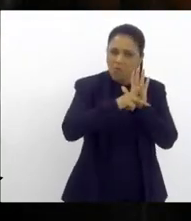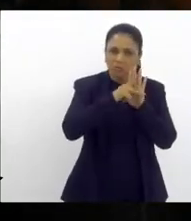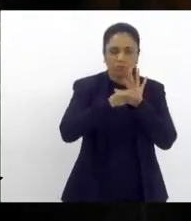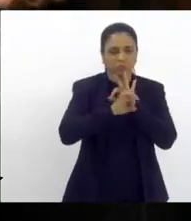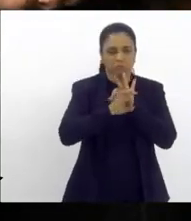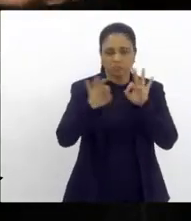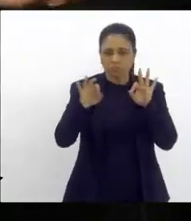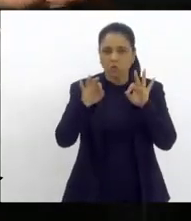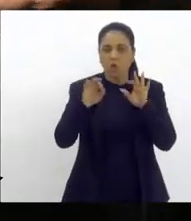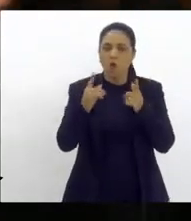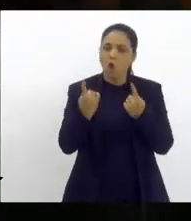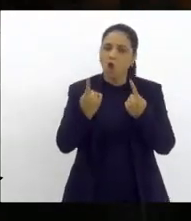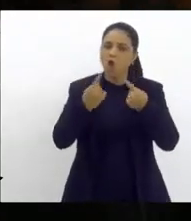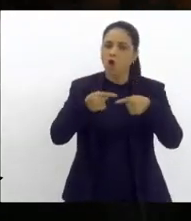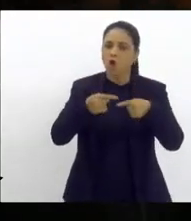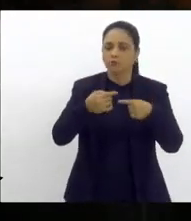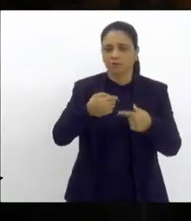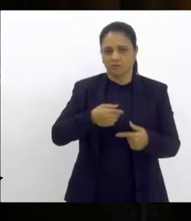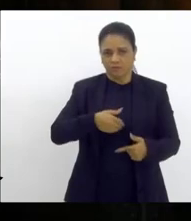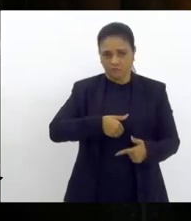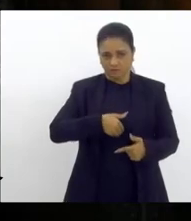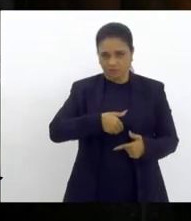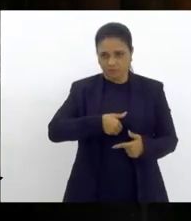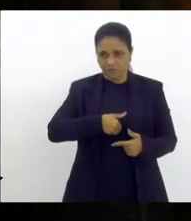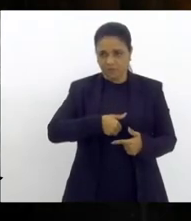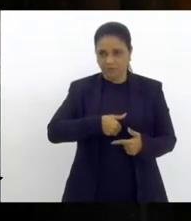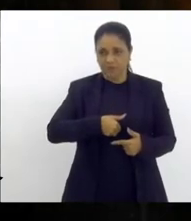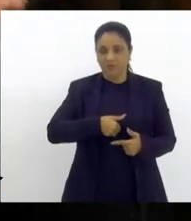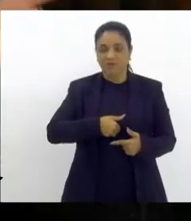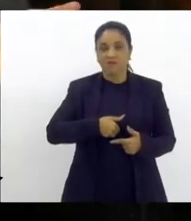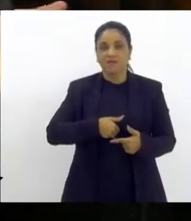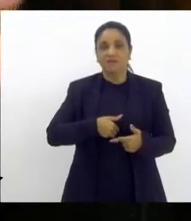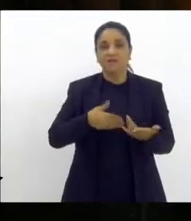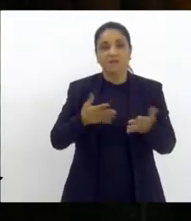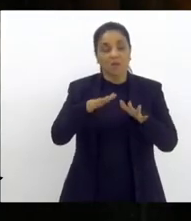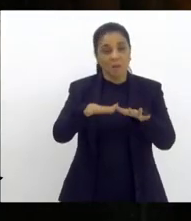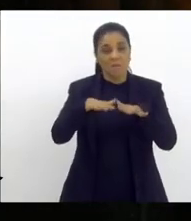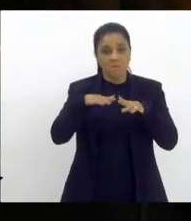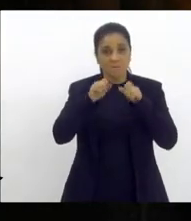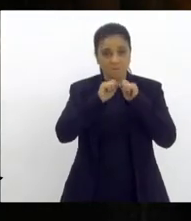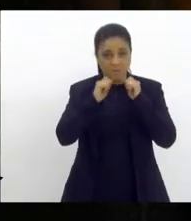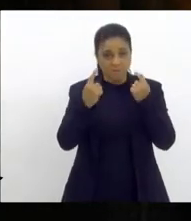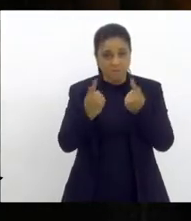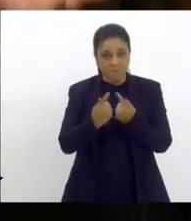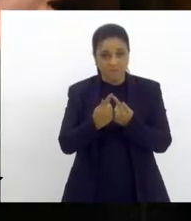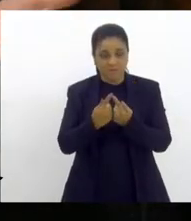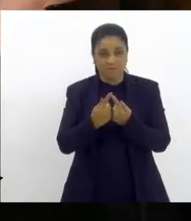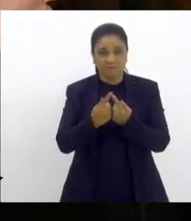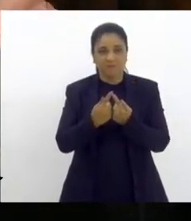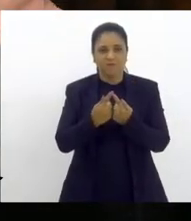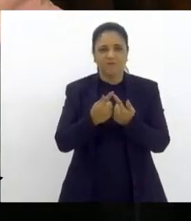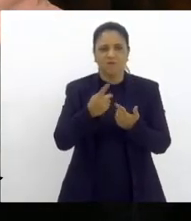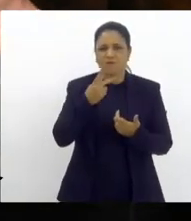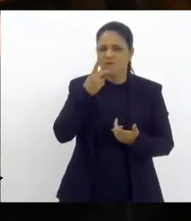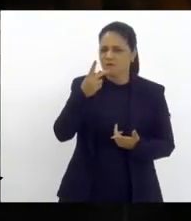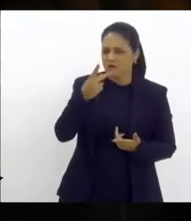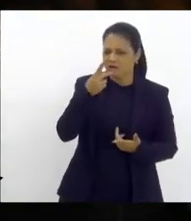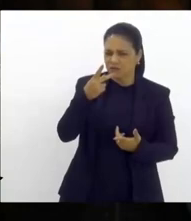combate à fome e ali tá vendo em plenário tava se falando sobre bafômetro